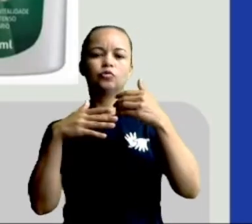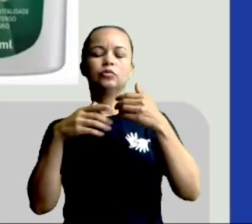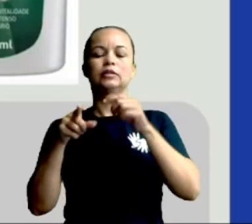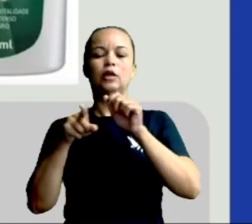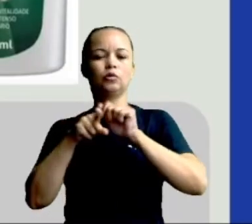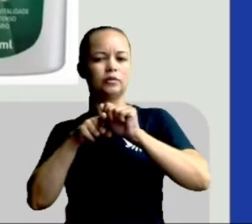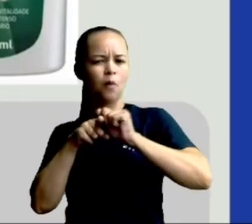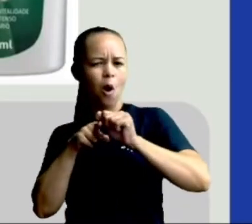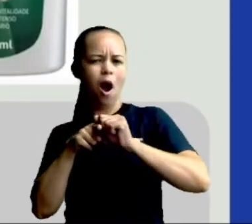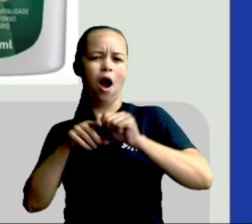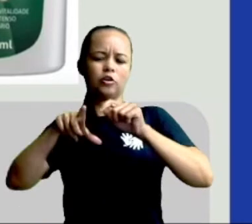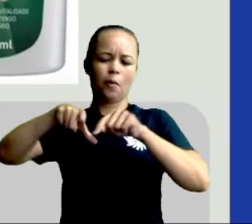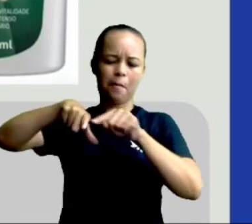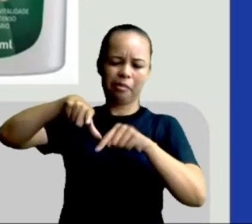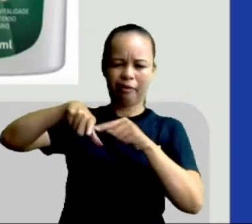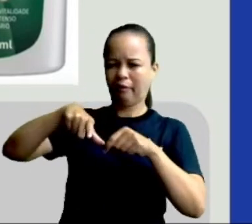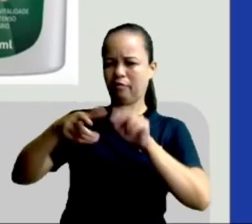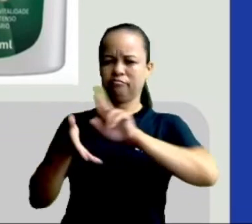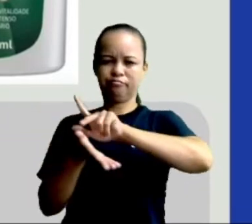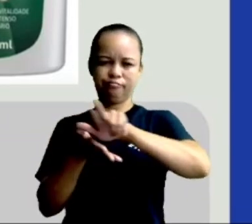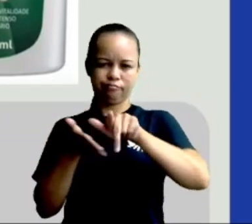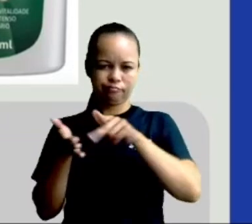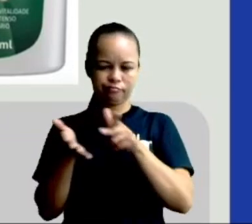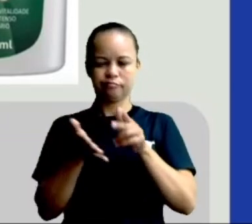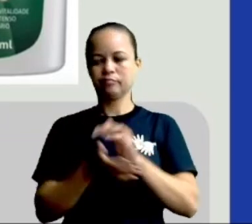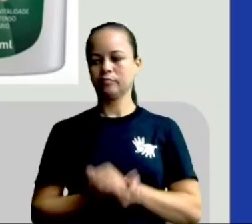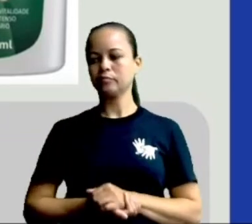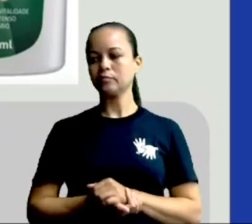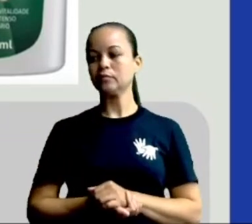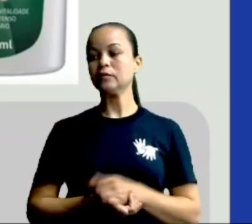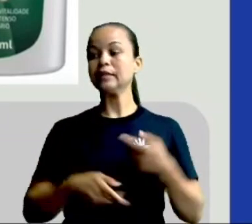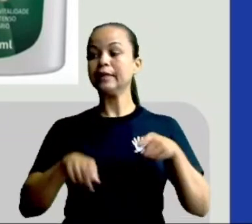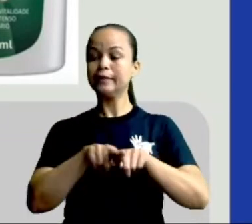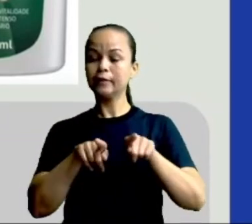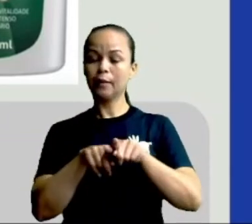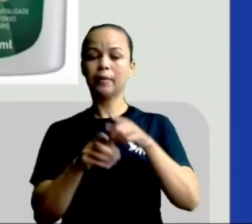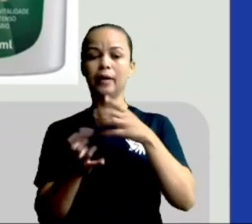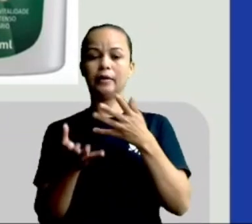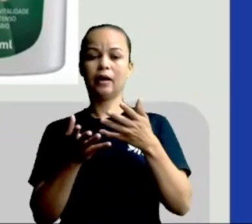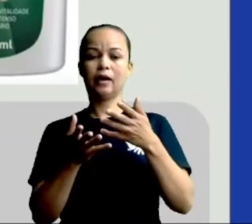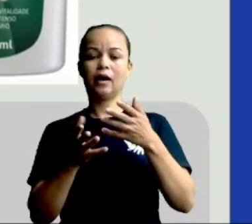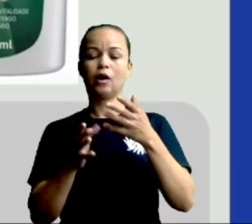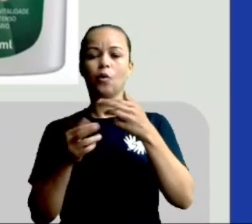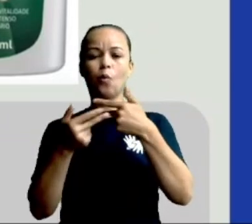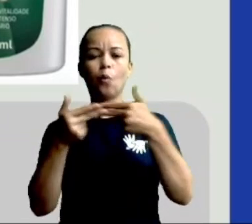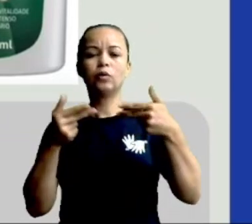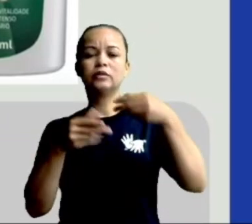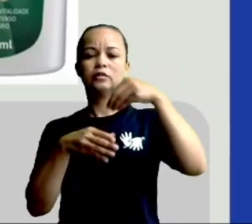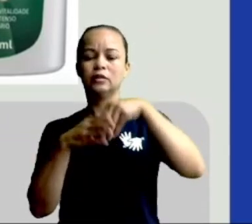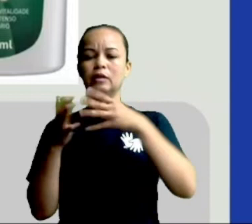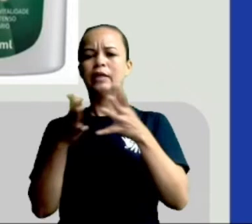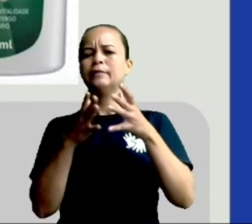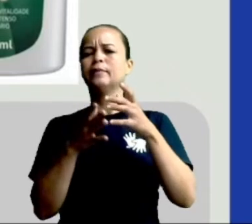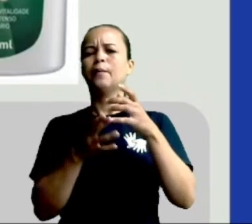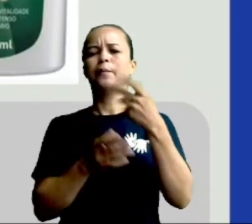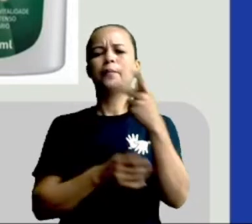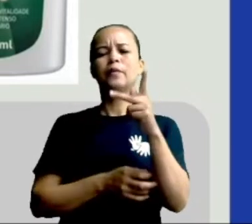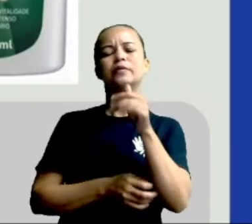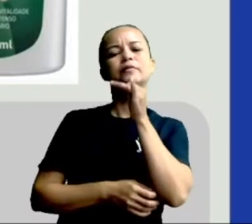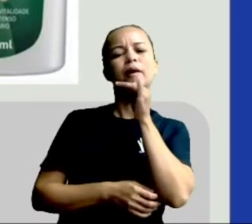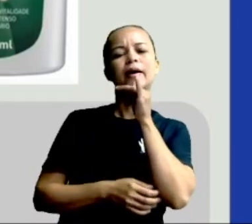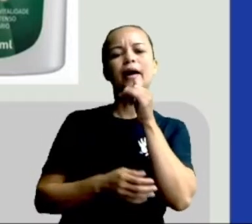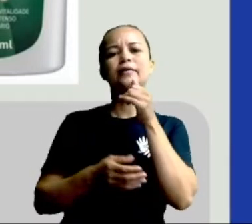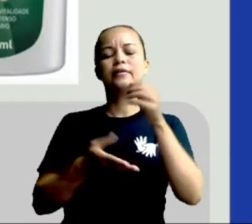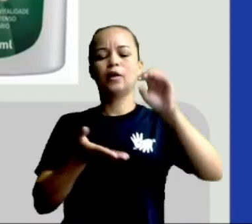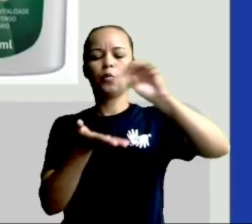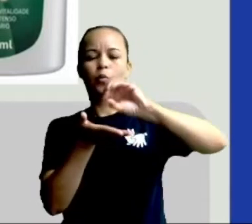material. E na fabricação de cosméticos também. Por exemplo, na sua casa deve ter aí um shampoo e um condicionador. Se você